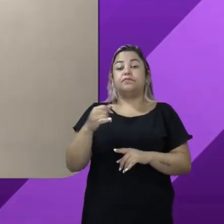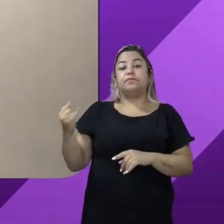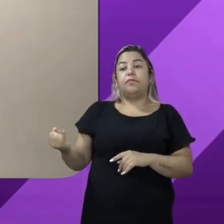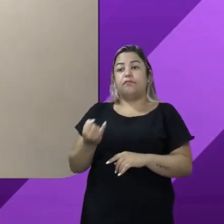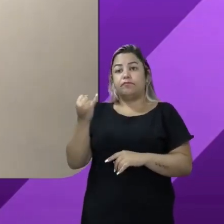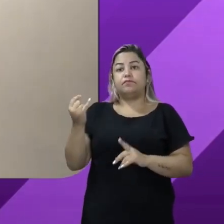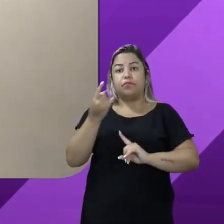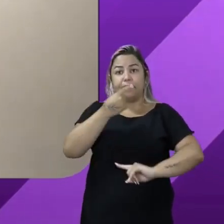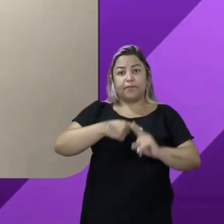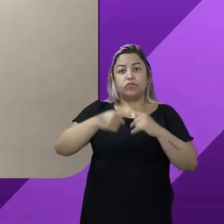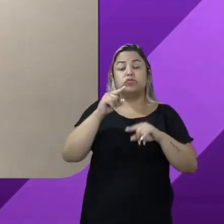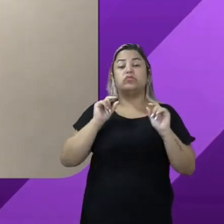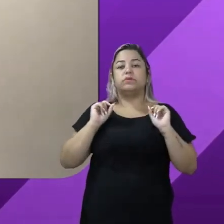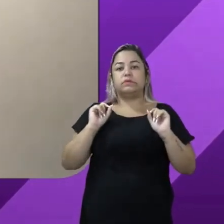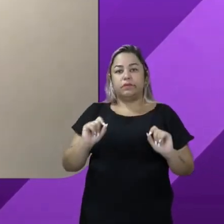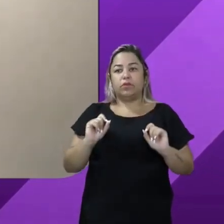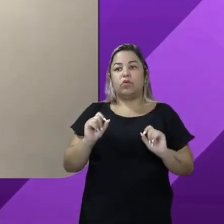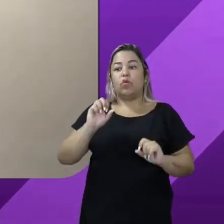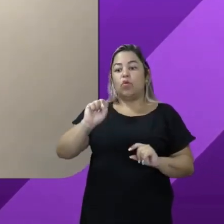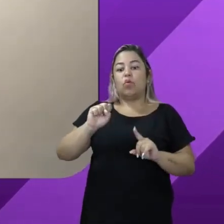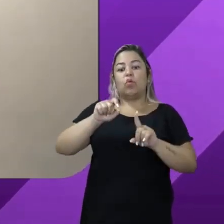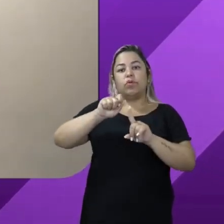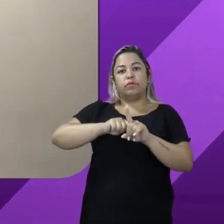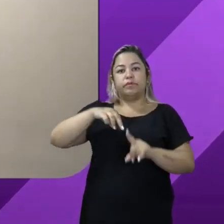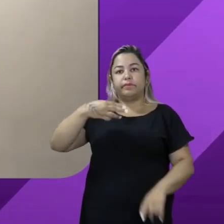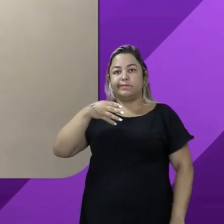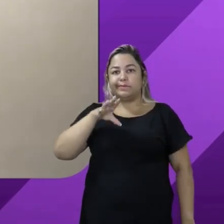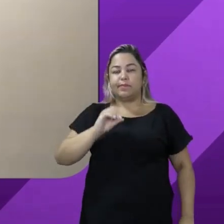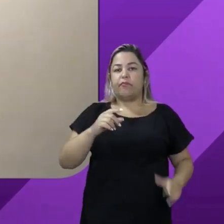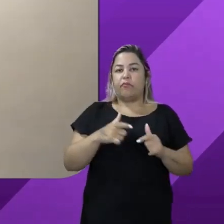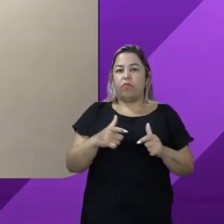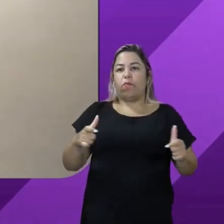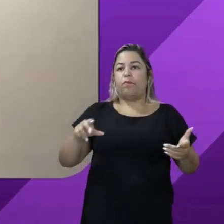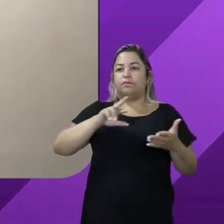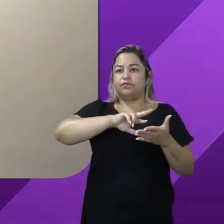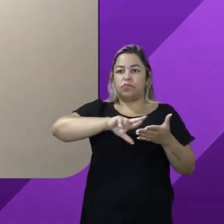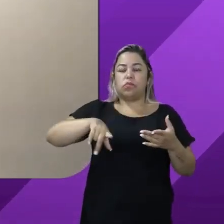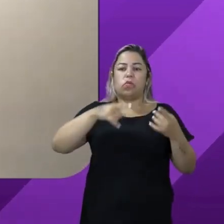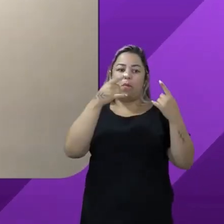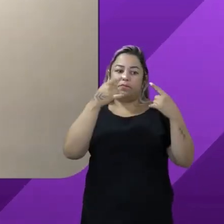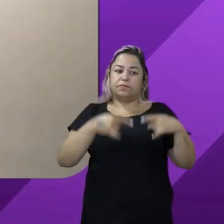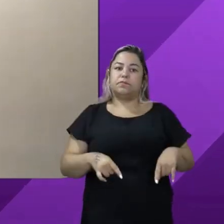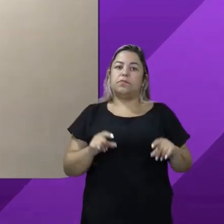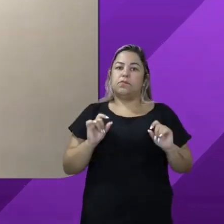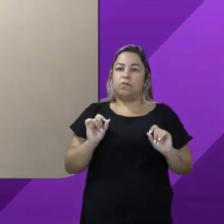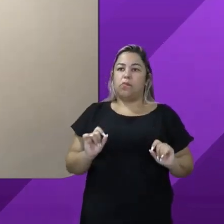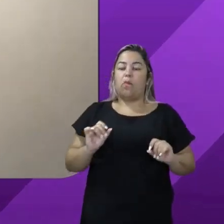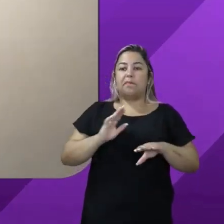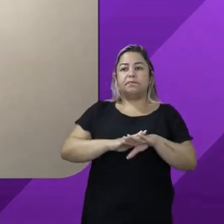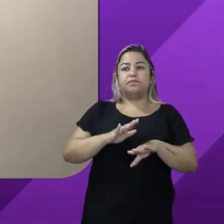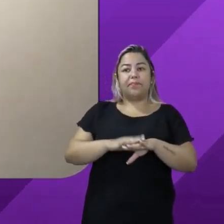construir um 8 de março mais amplo, mais diverso, mais político,